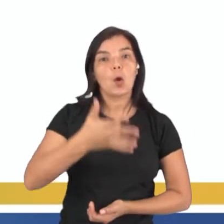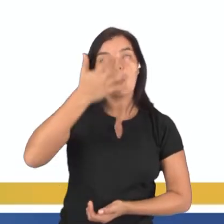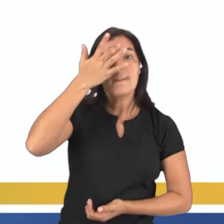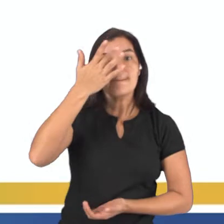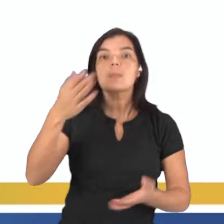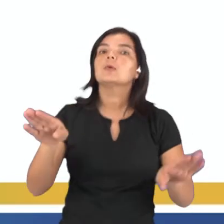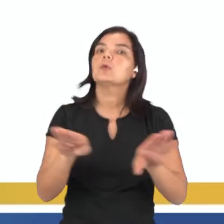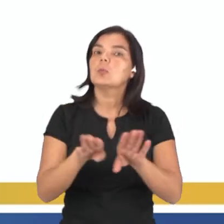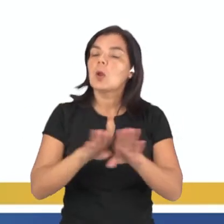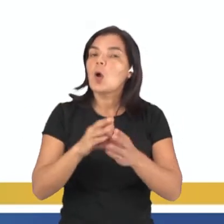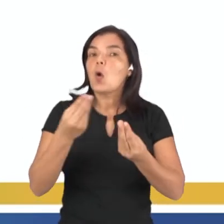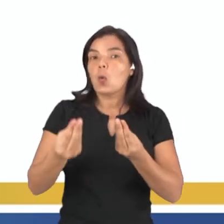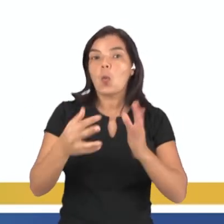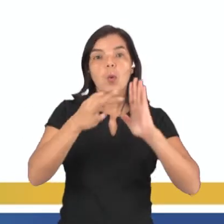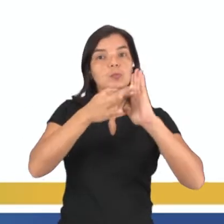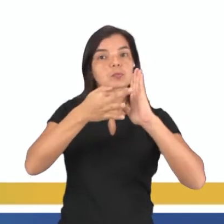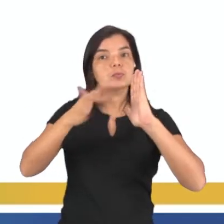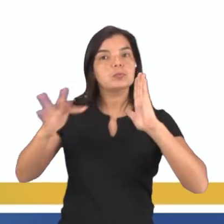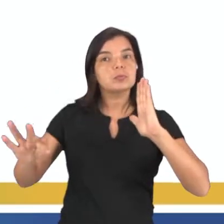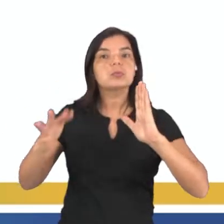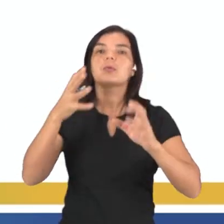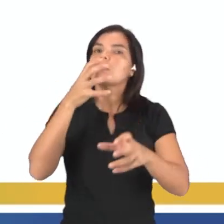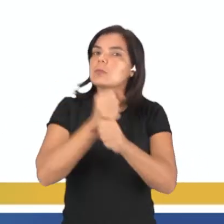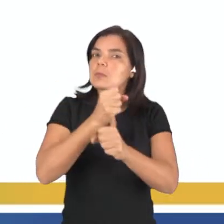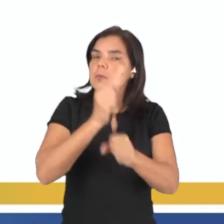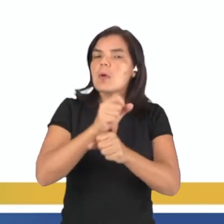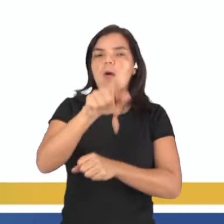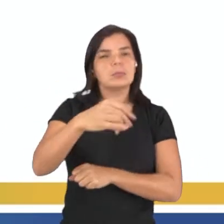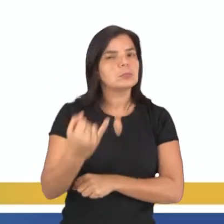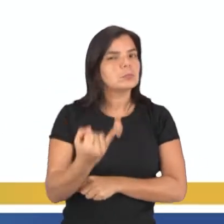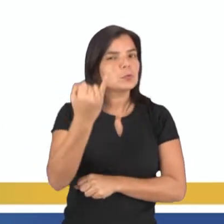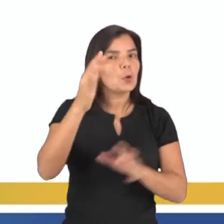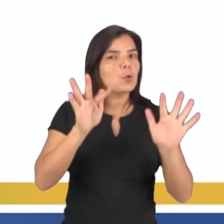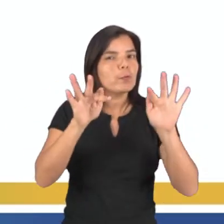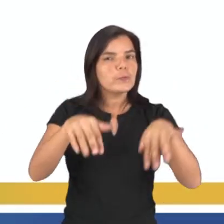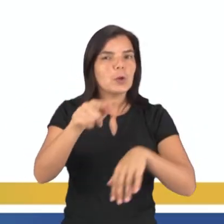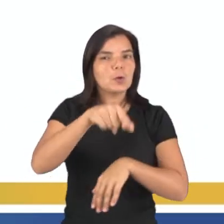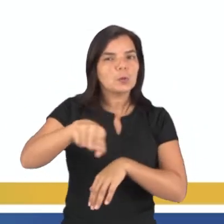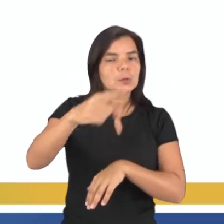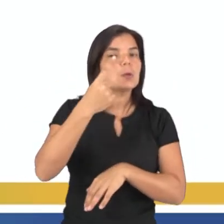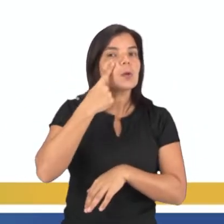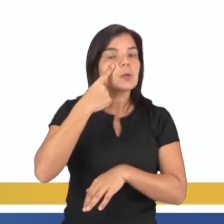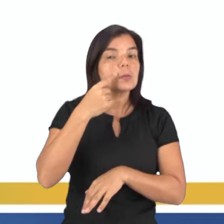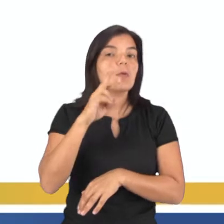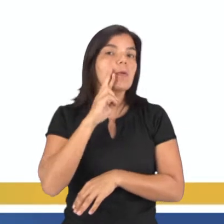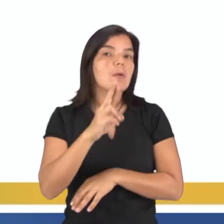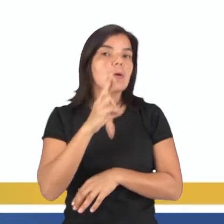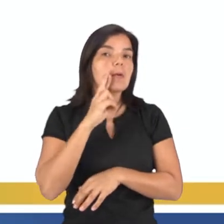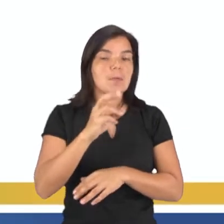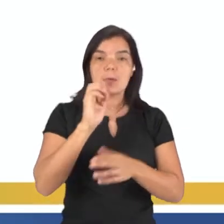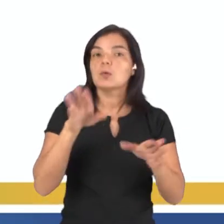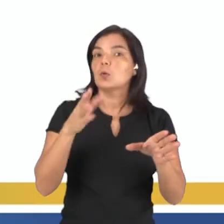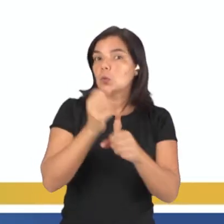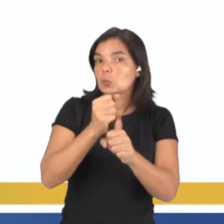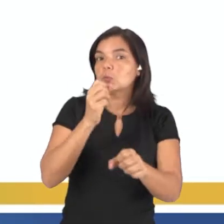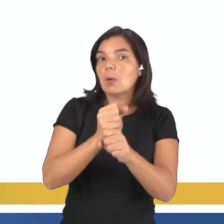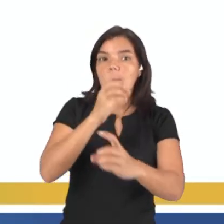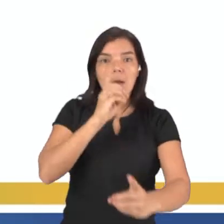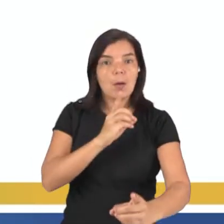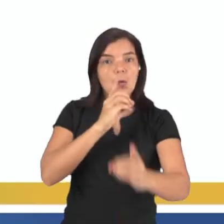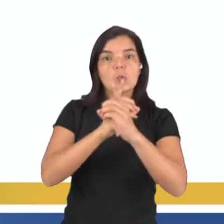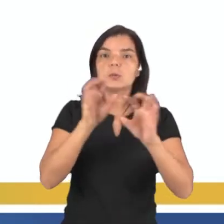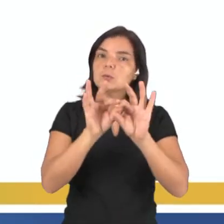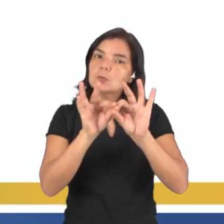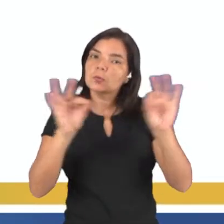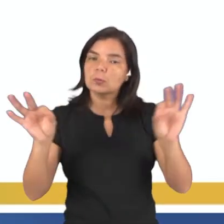Memorize agora as fórmulas de cálculo. Isso vai ser muito importante lá no finalzinho, quando a gente tiver que fazer um cálculo para encontrar